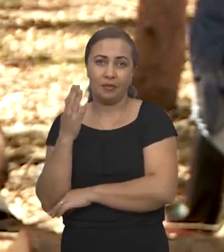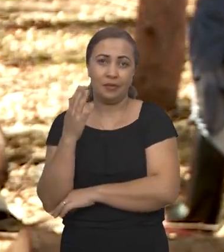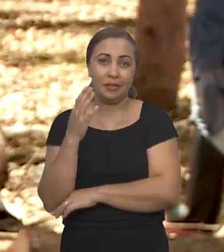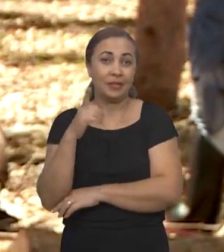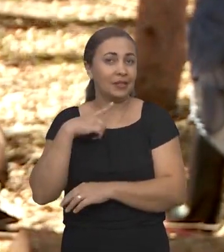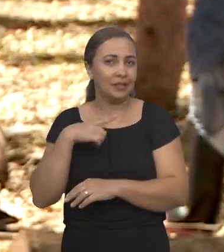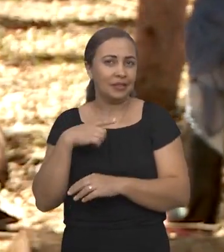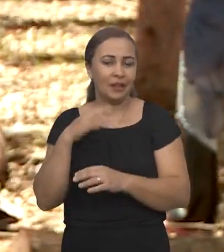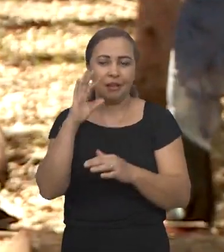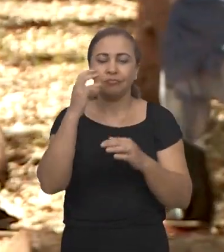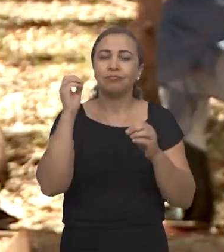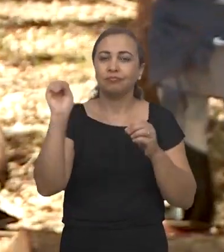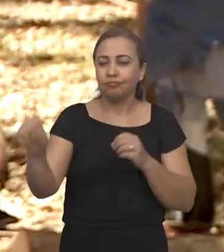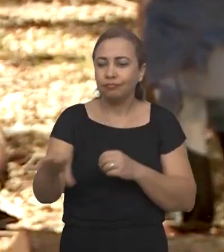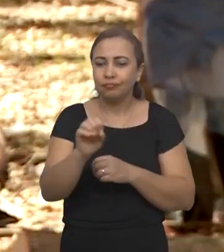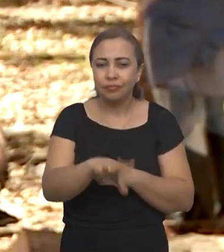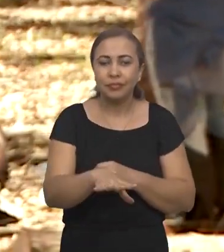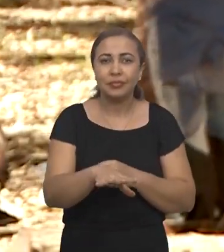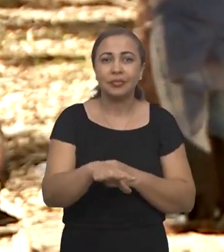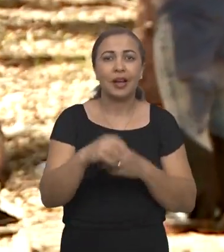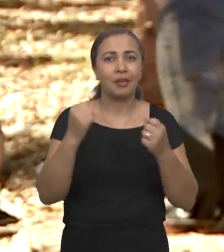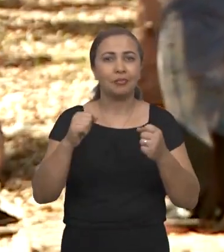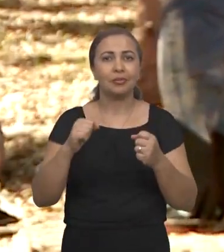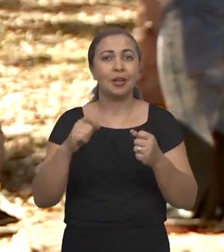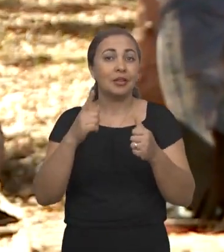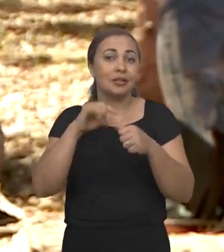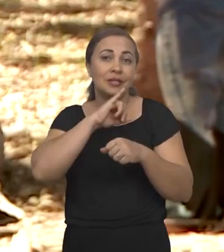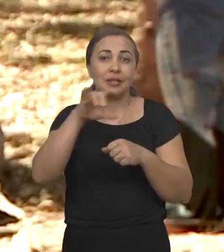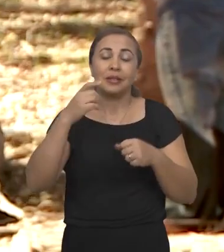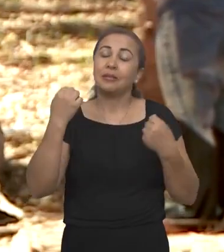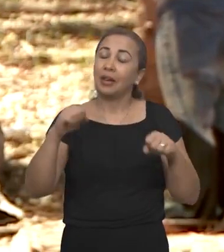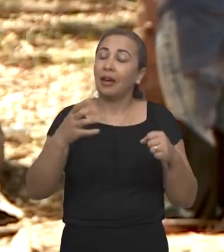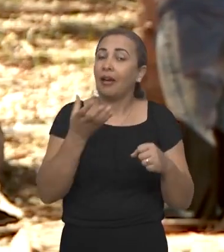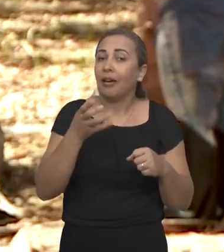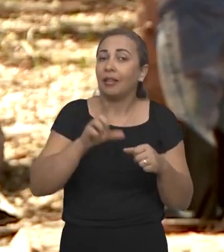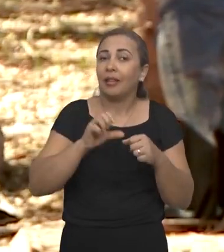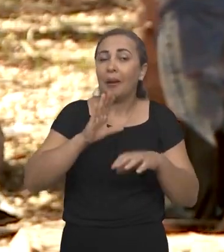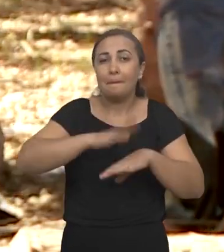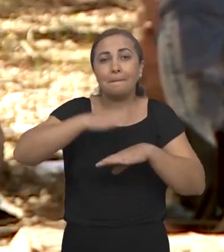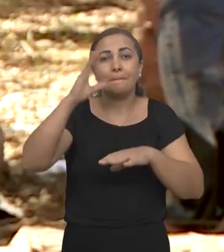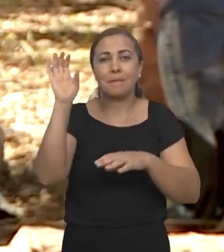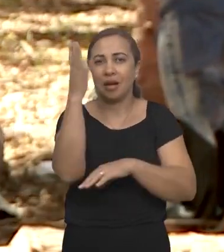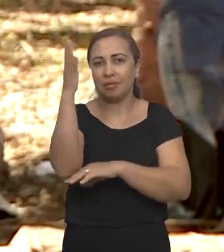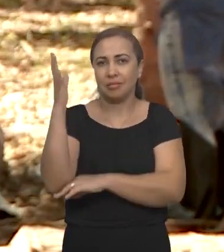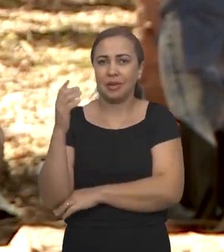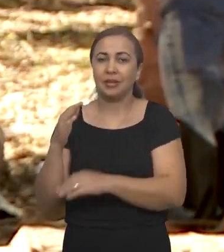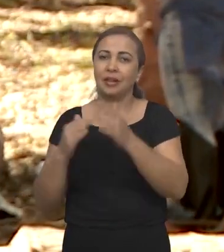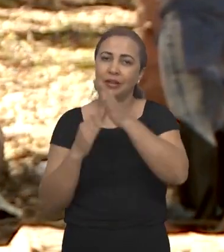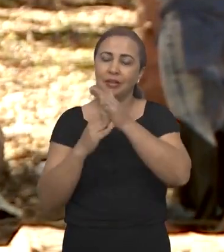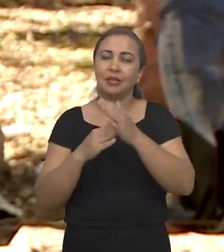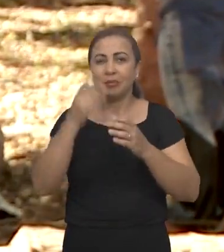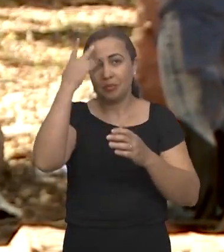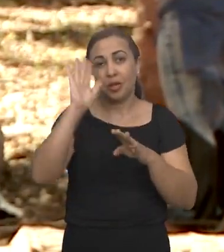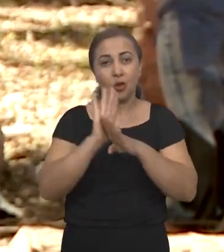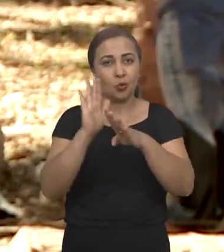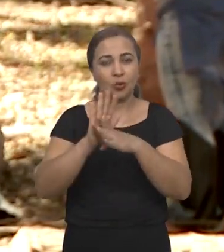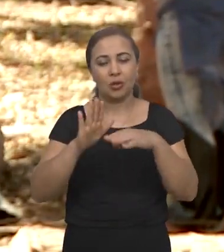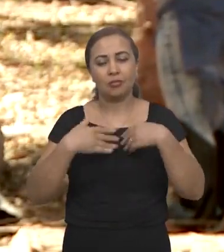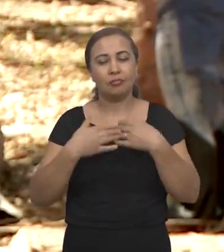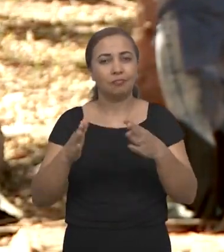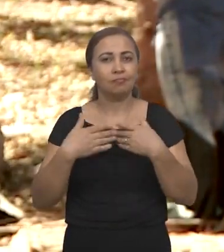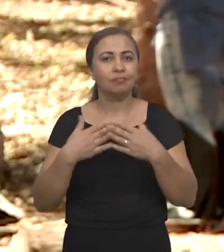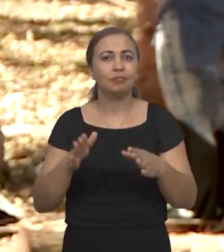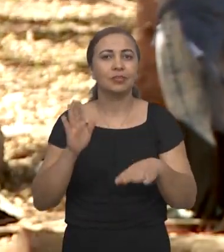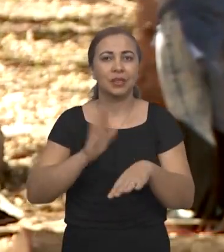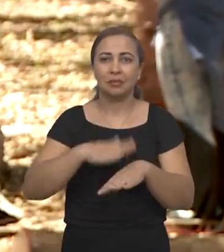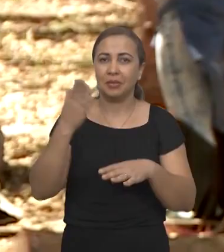em que densamento de plantio isso é possível, uma vez que se pretende ter o maior volume de madeira no menor tempo para atender uma maior